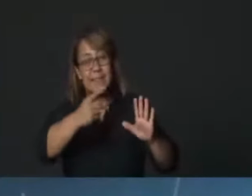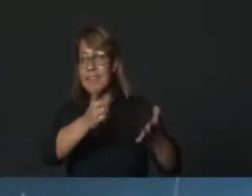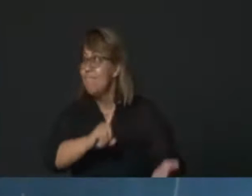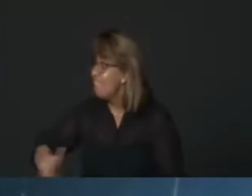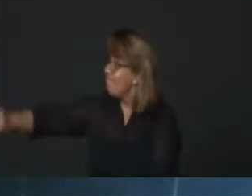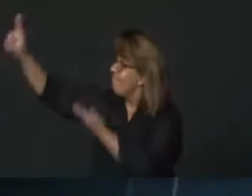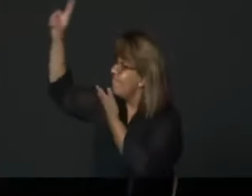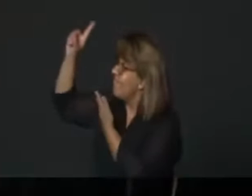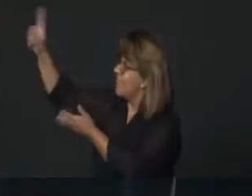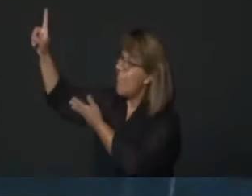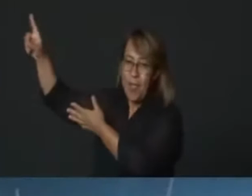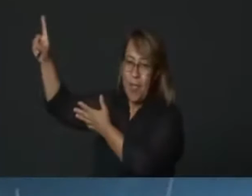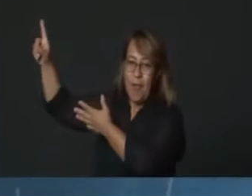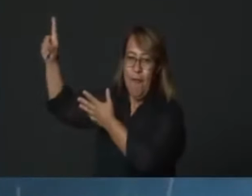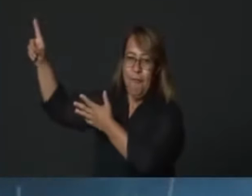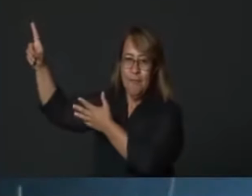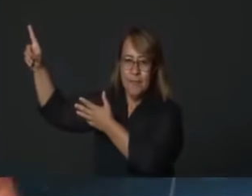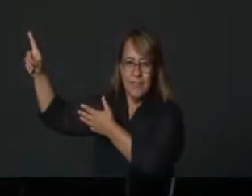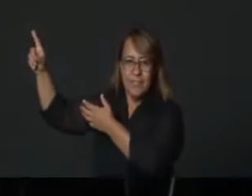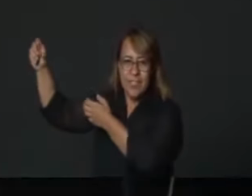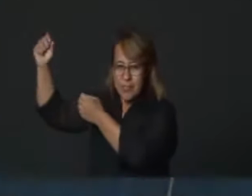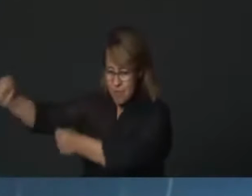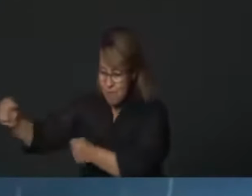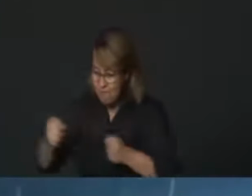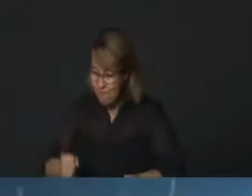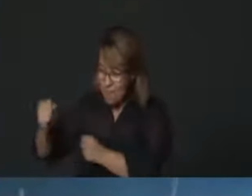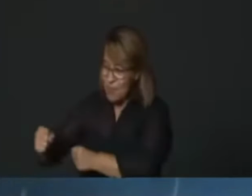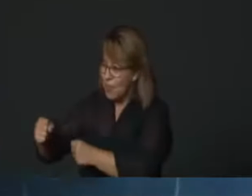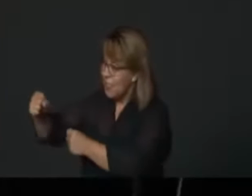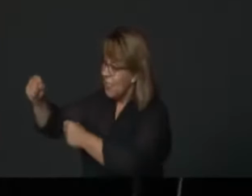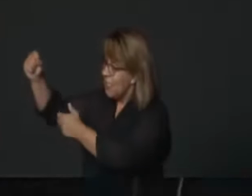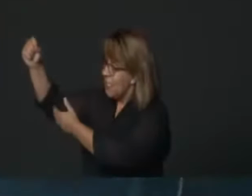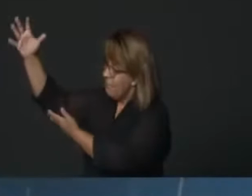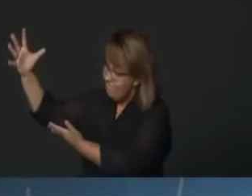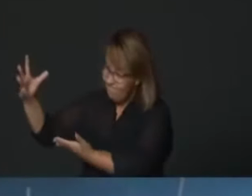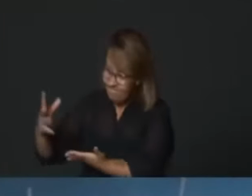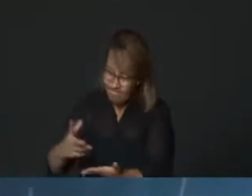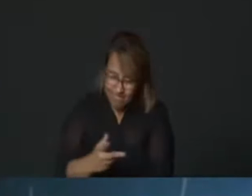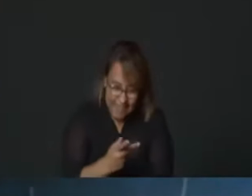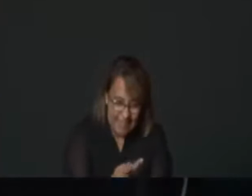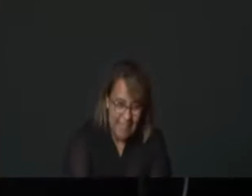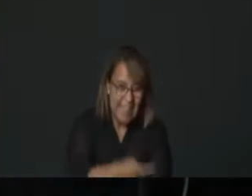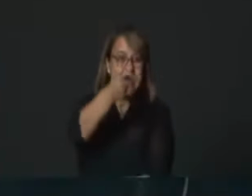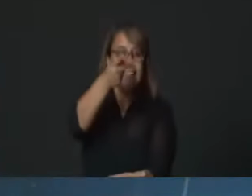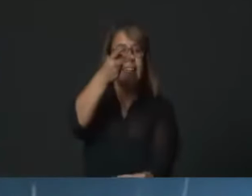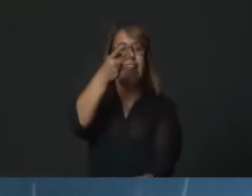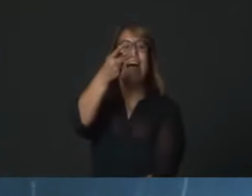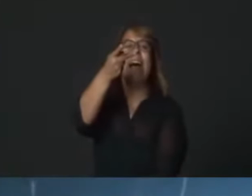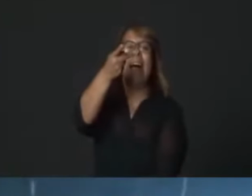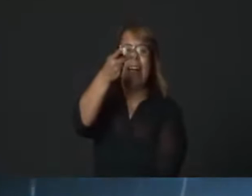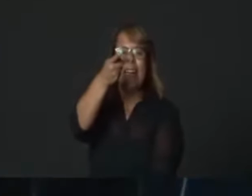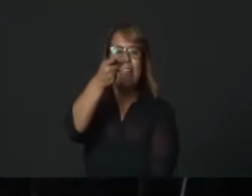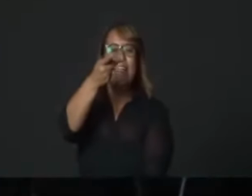sabe quem é essa E aí